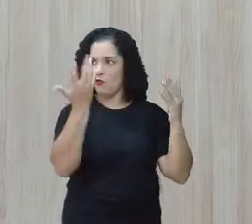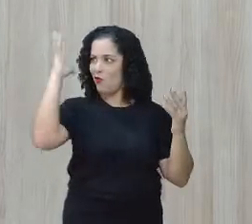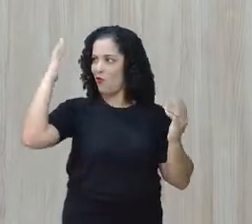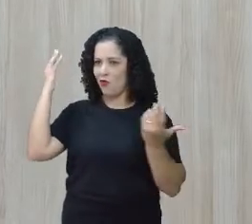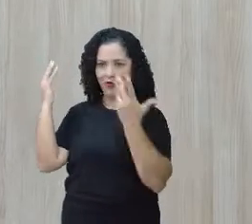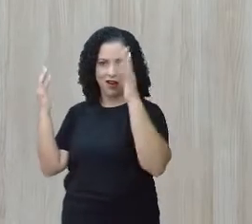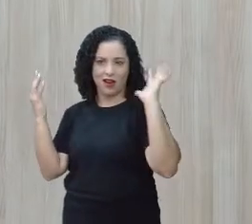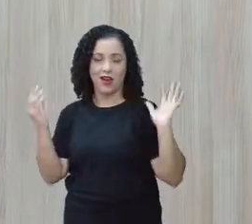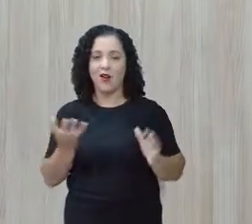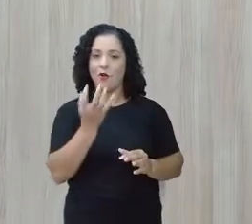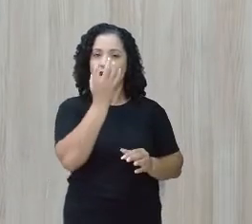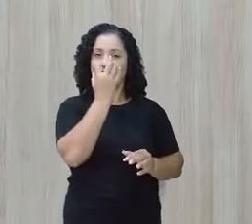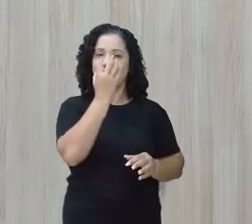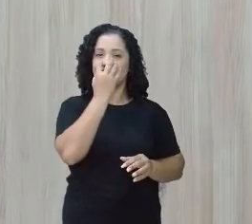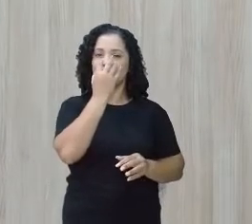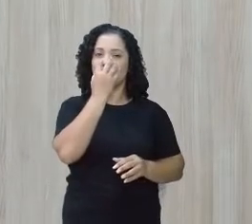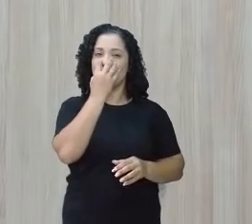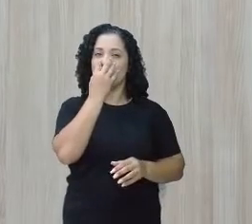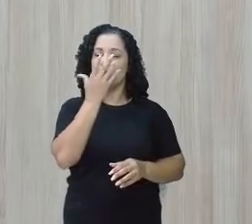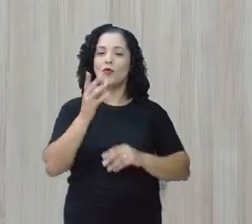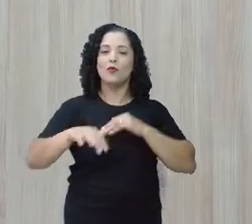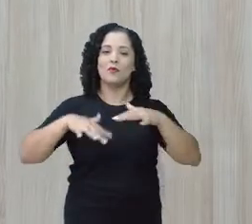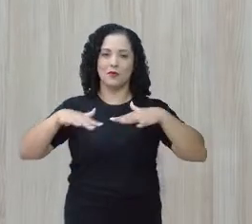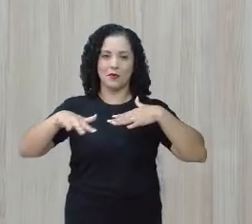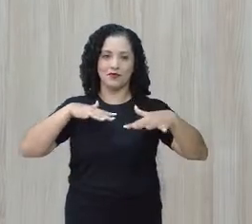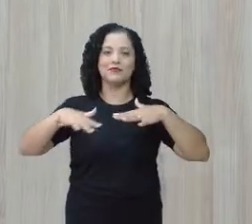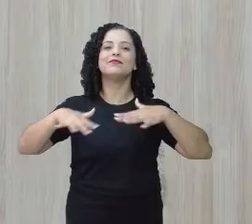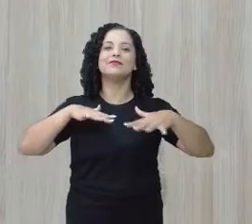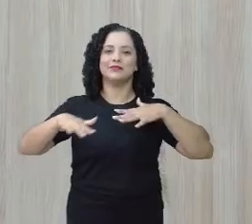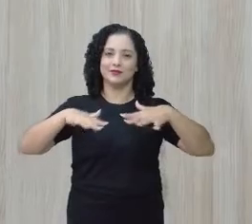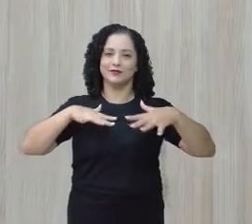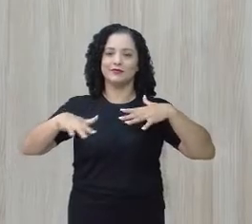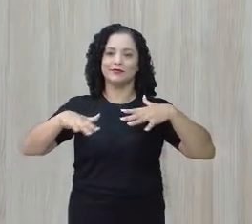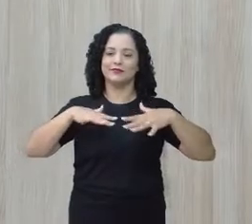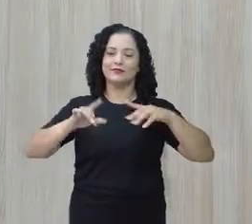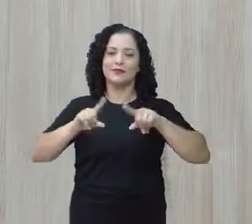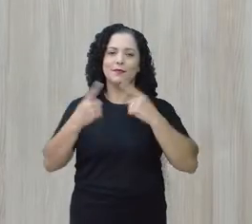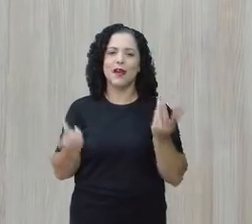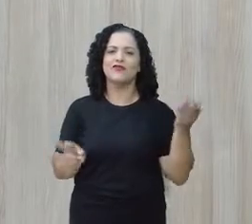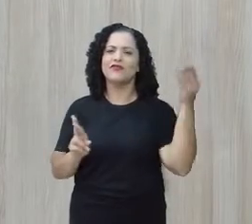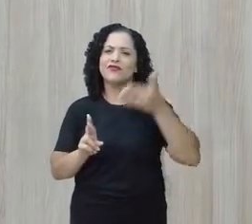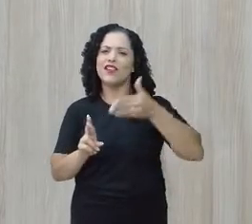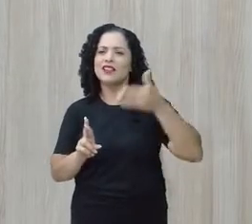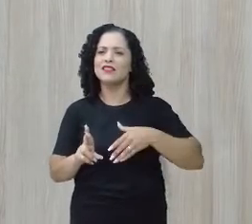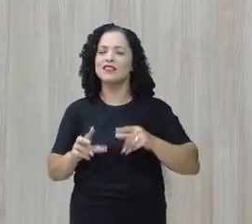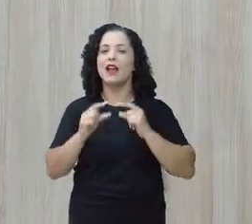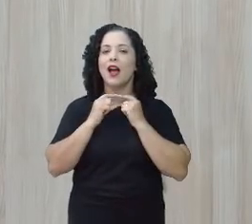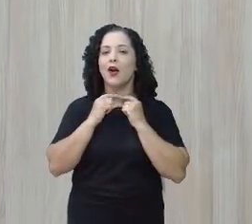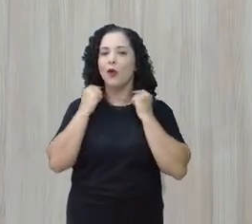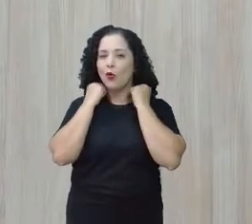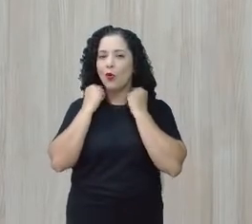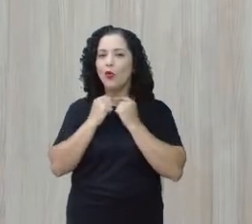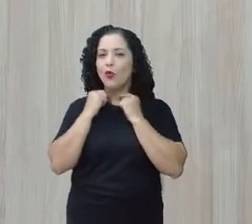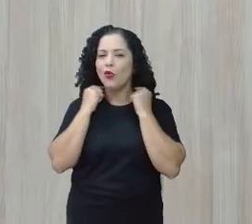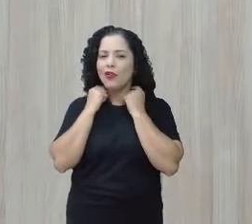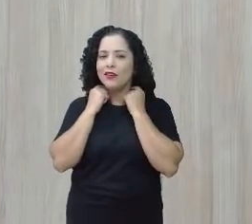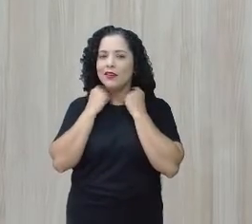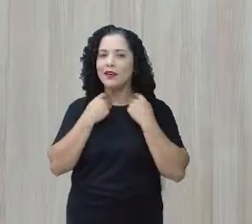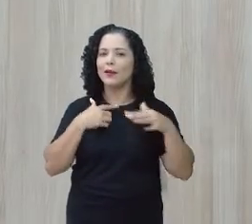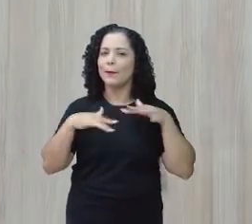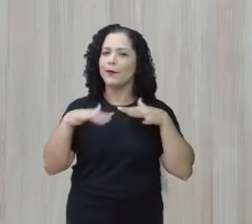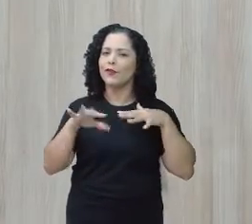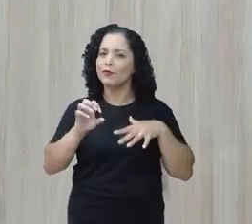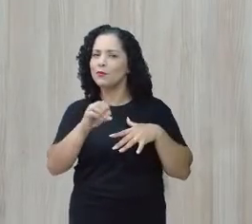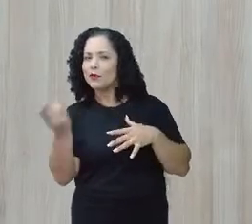cãozinho está aí, né, em movimento. Mas em relação à coleira, ele está em movimento ou está em